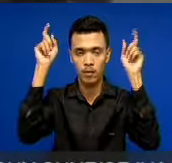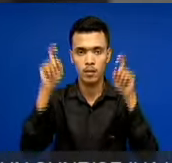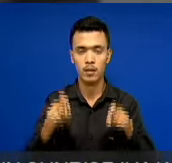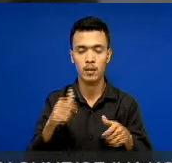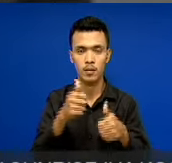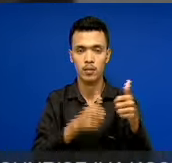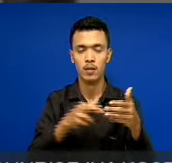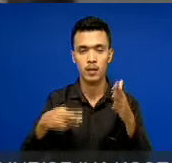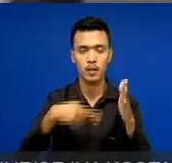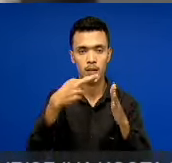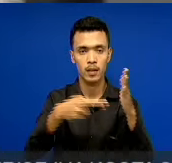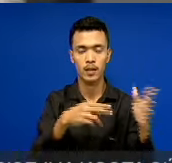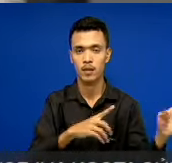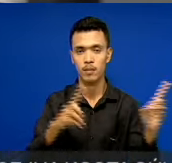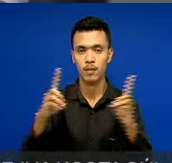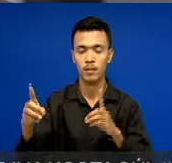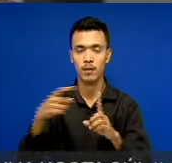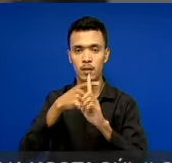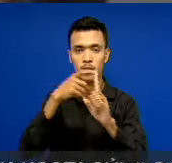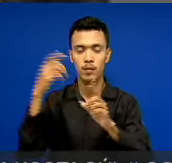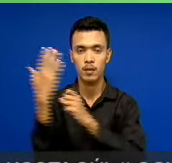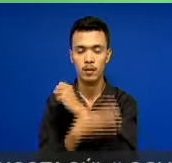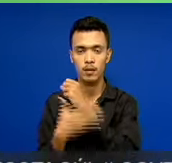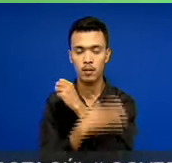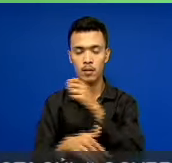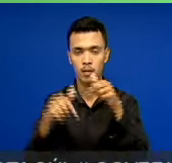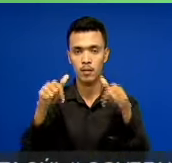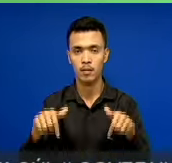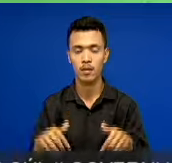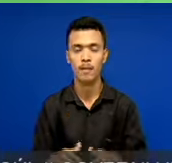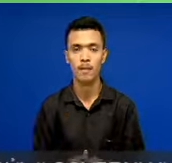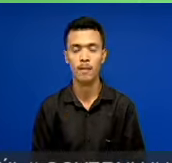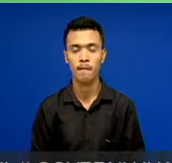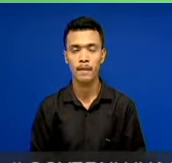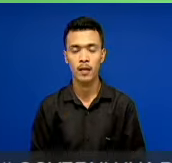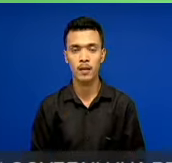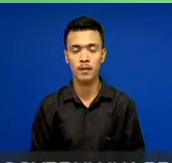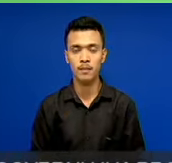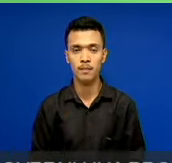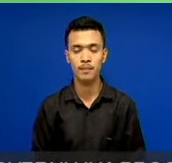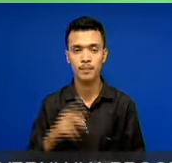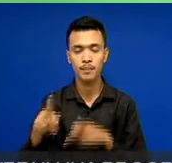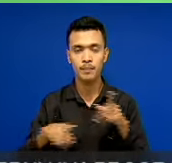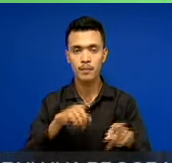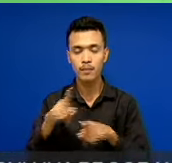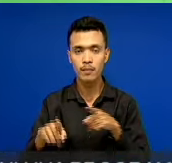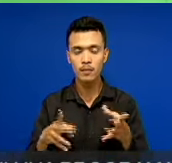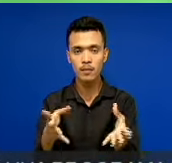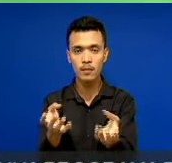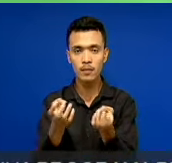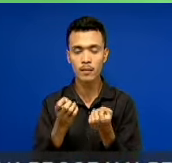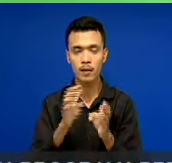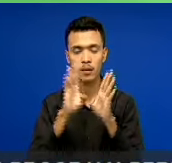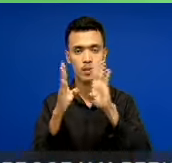ulo critério, nem bem estabelece uma russa na sauna e raça. E é uma nebeja carmai, a russo cara